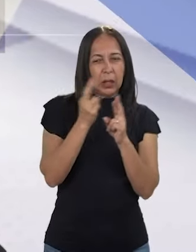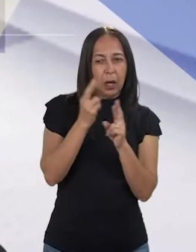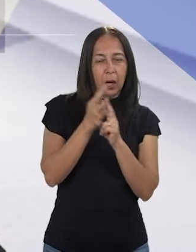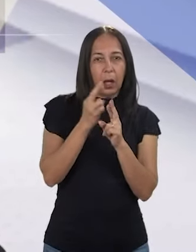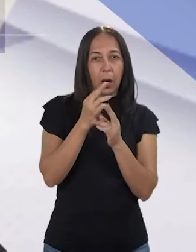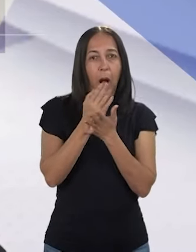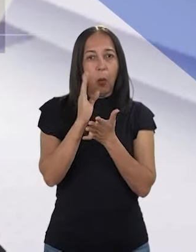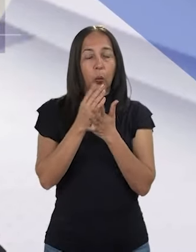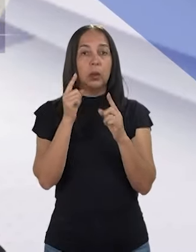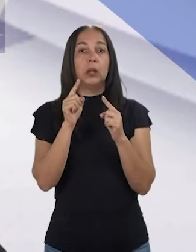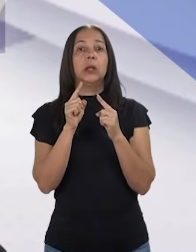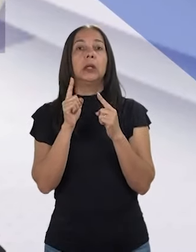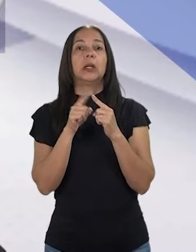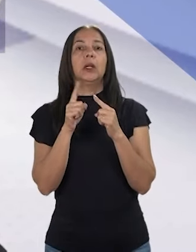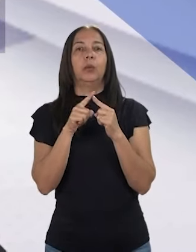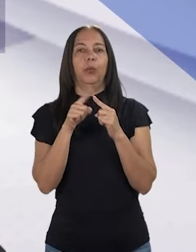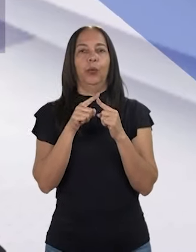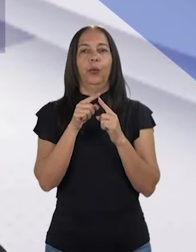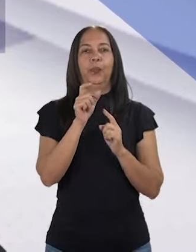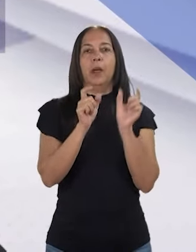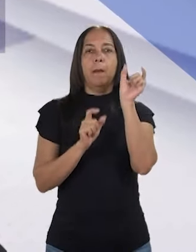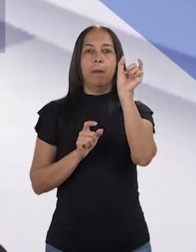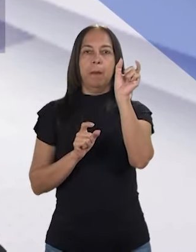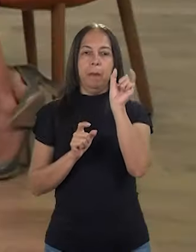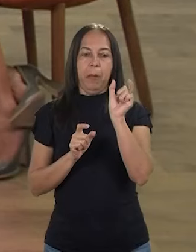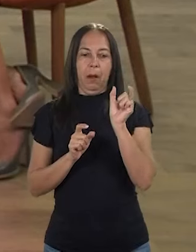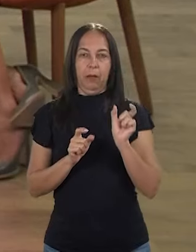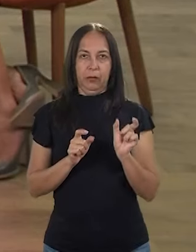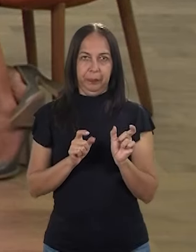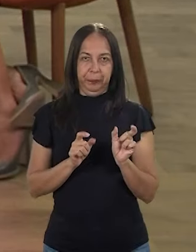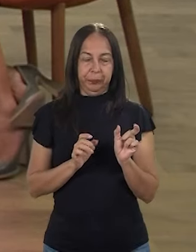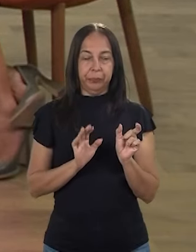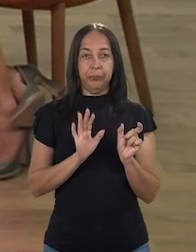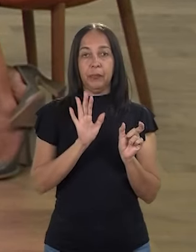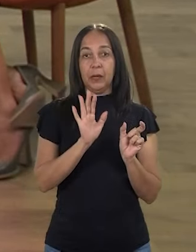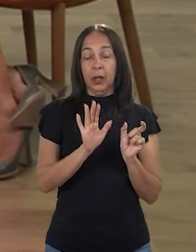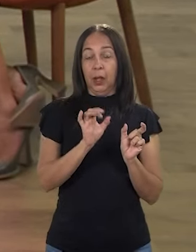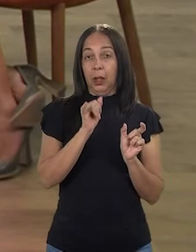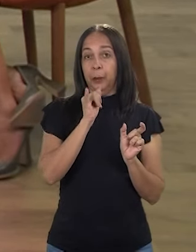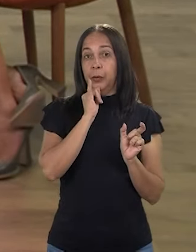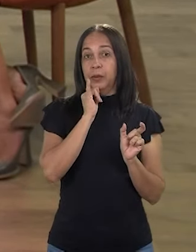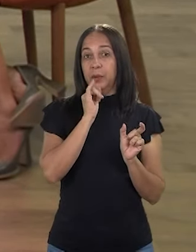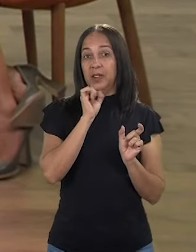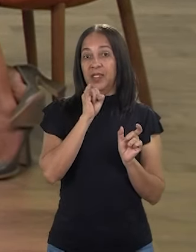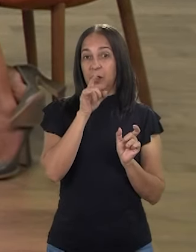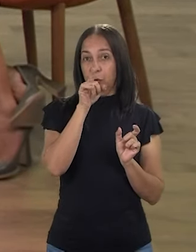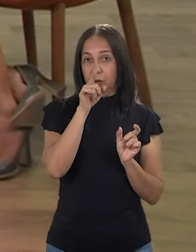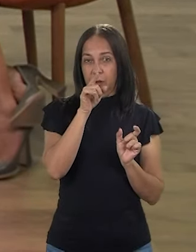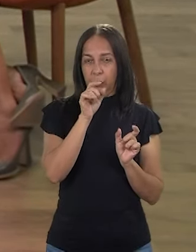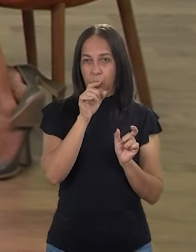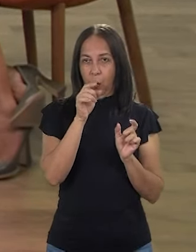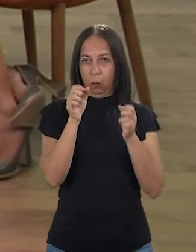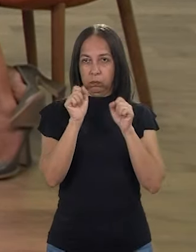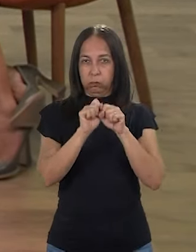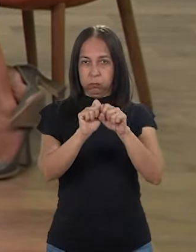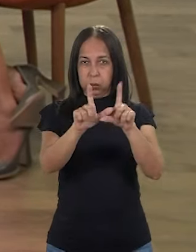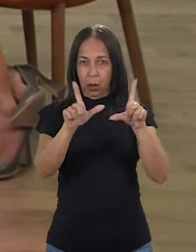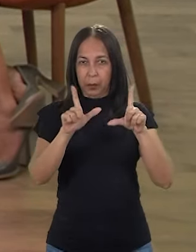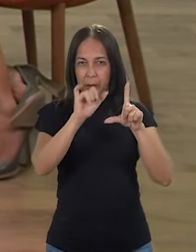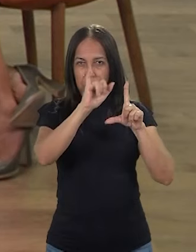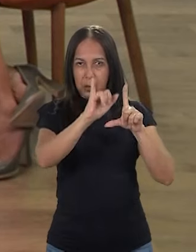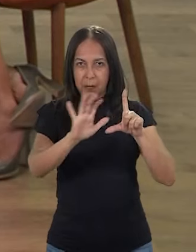relacionadas a algum tipo de palavra ou algum conjunto de palavras isso faz com que se você for num banco de imagens